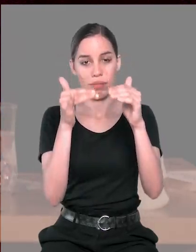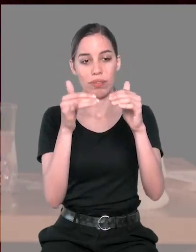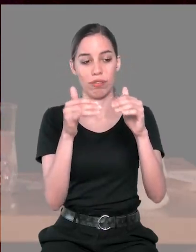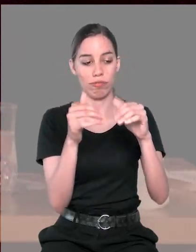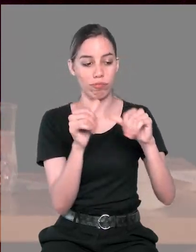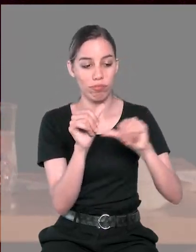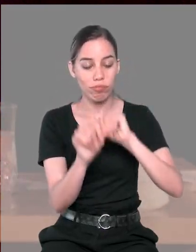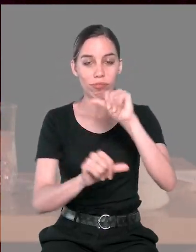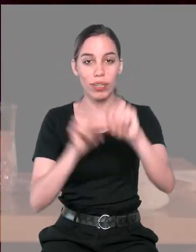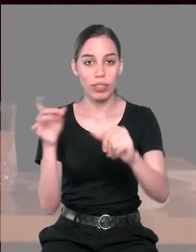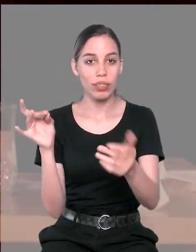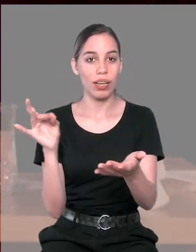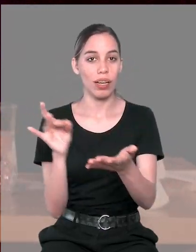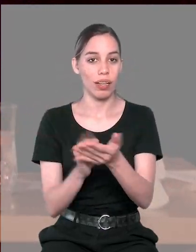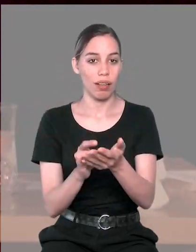seja, de fato,